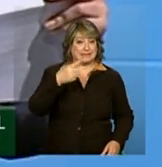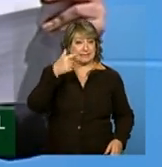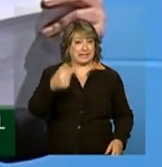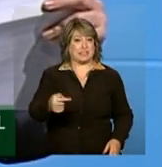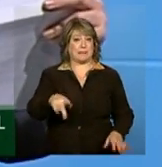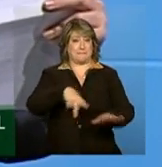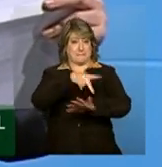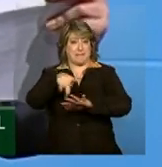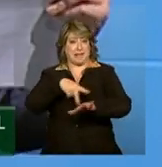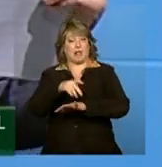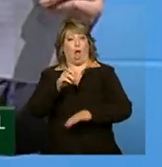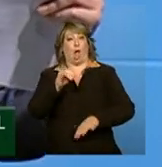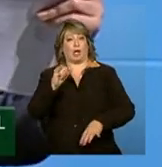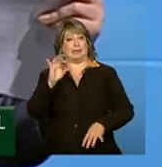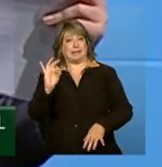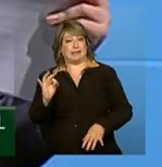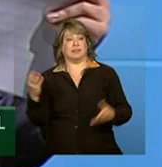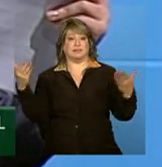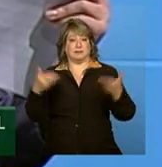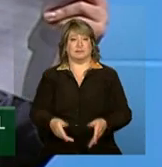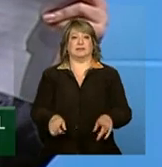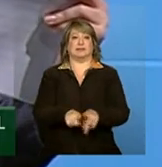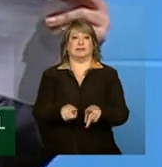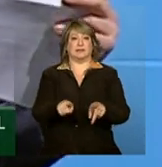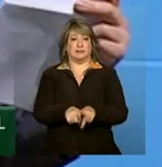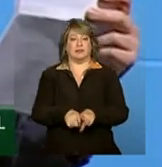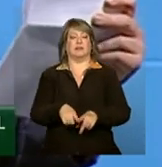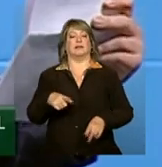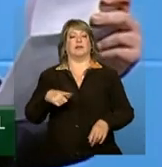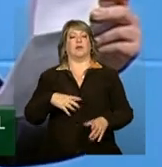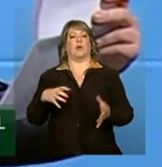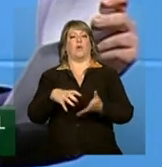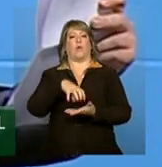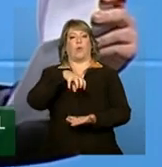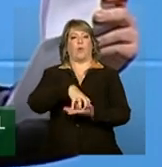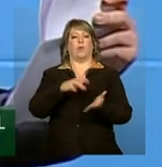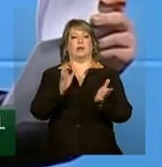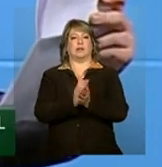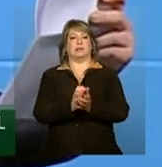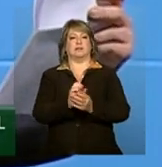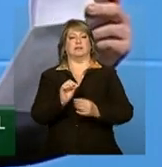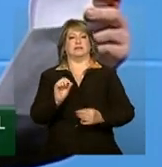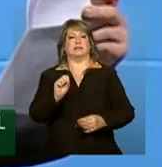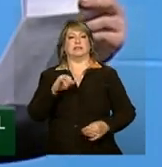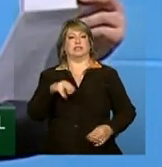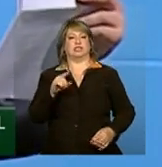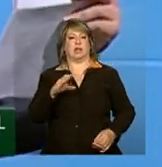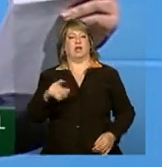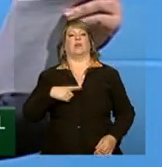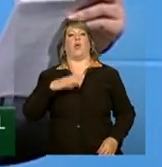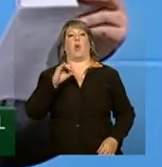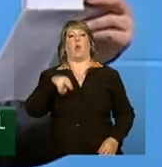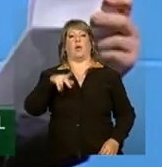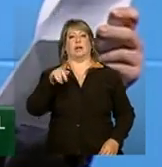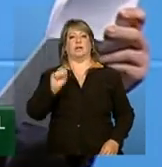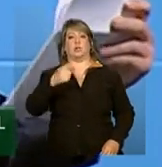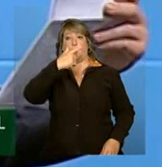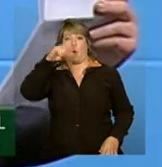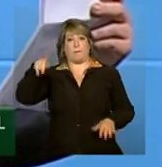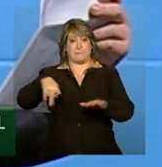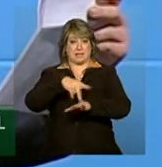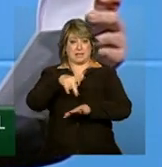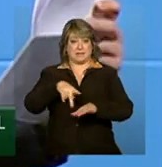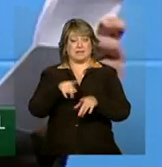da OIT, da Comissão Intersindical, de organismos internacionais, ONGs internacionais, cito